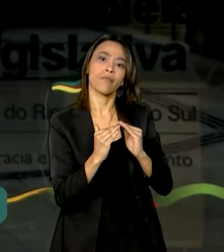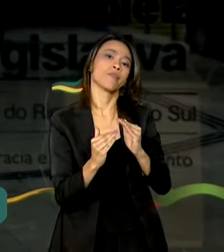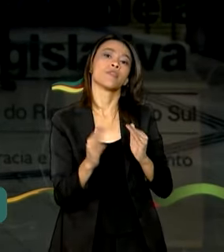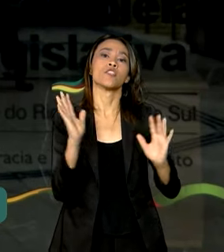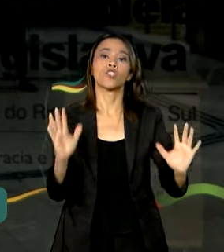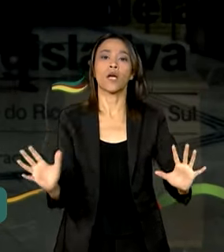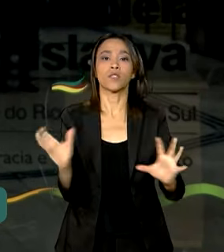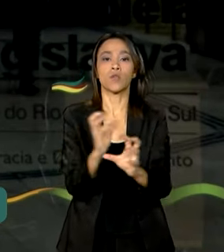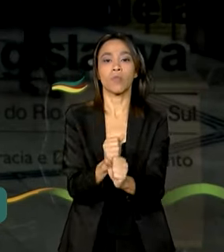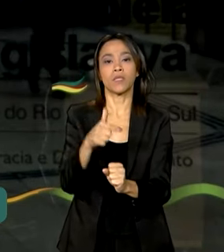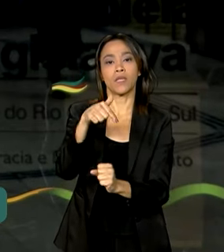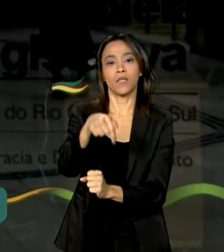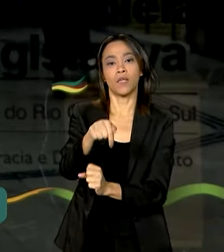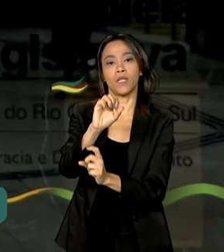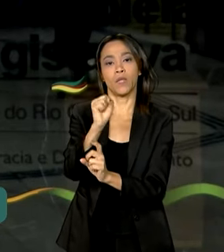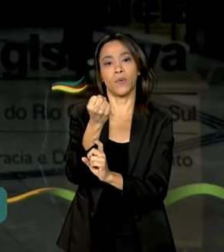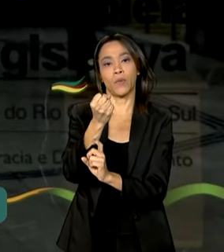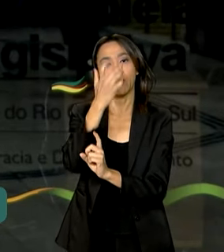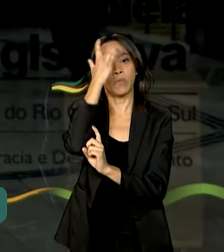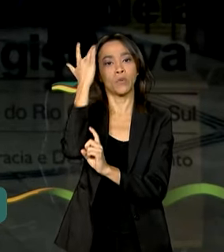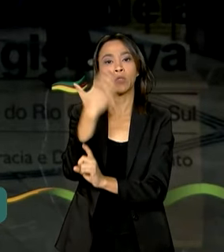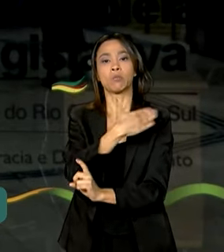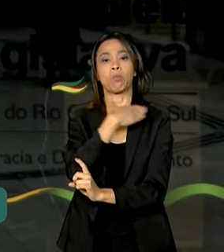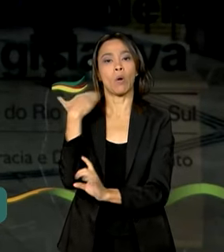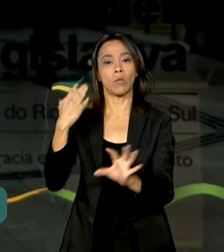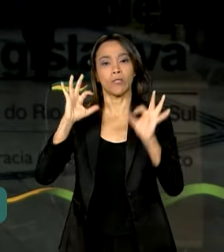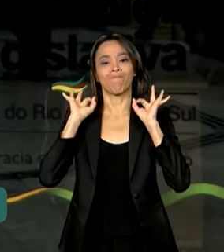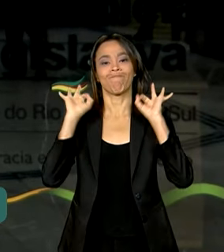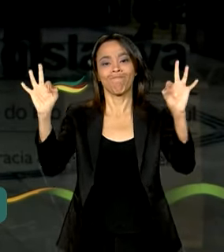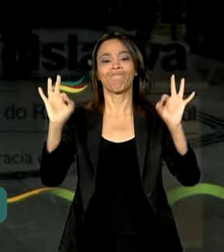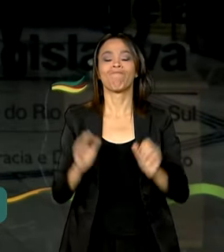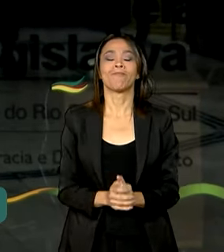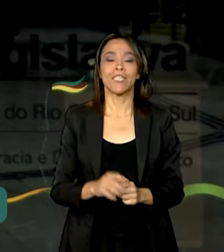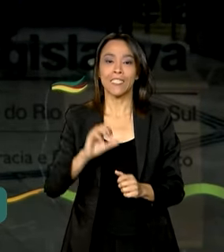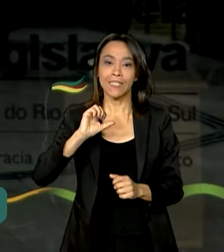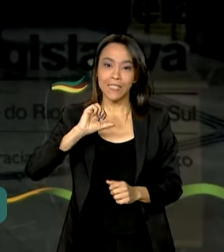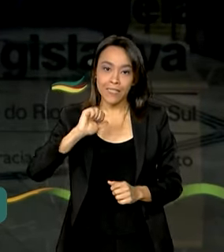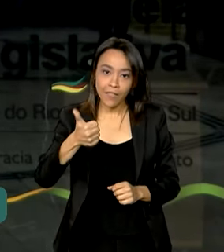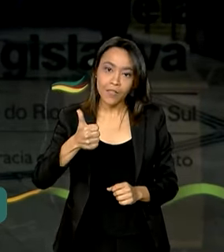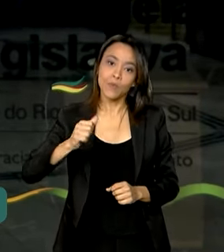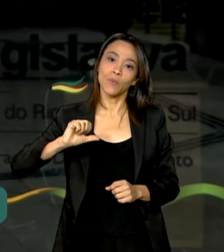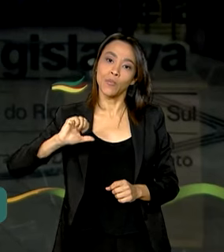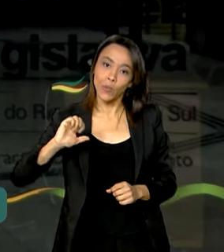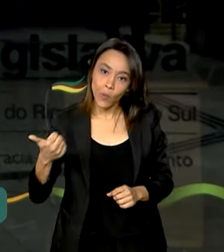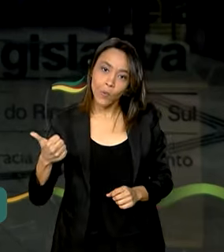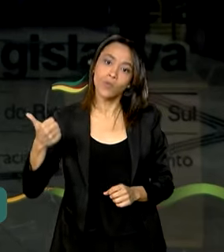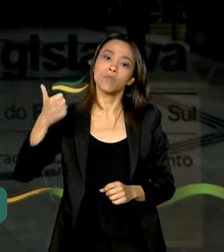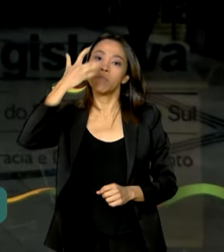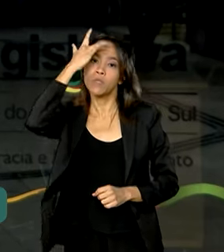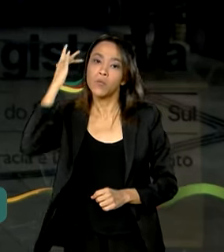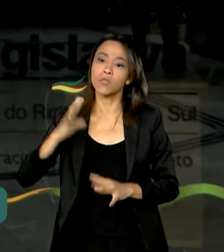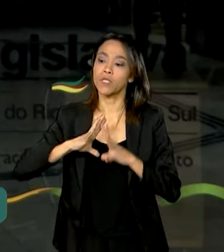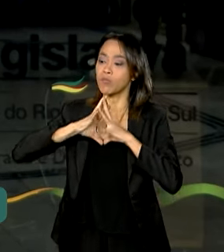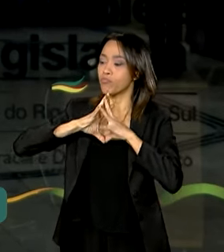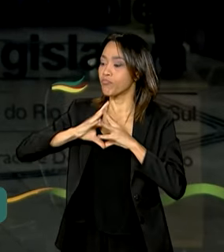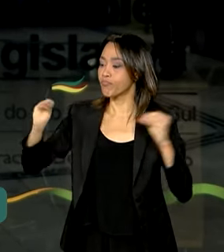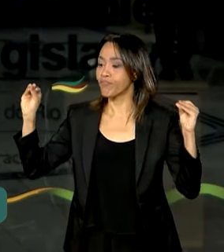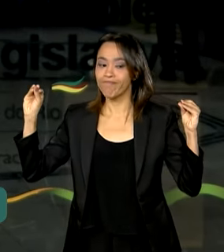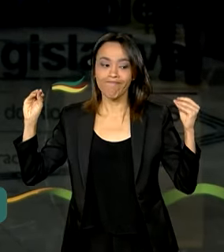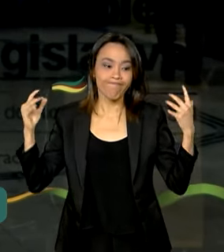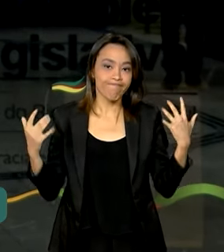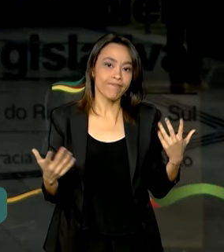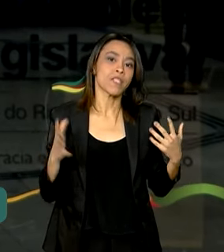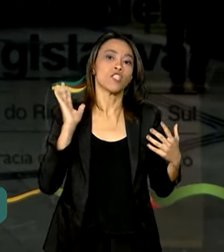78 óbitos e um registro de 111 desaparecidos. O boletim também registra o salvamento